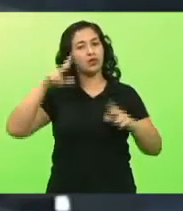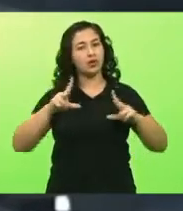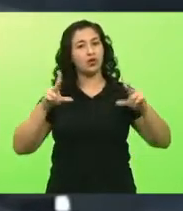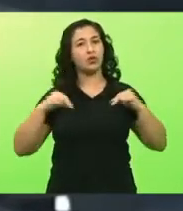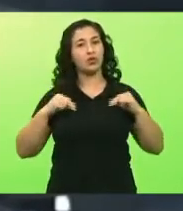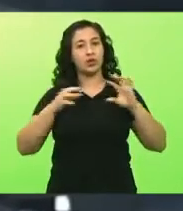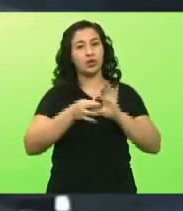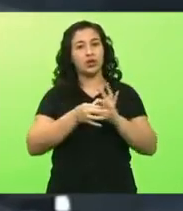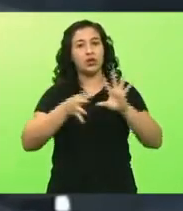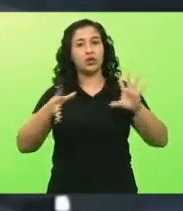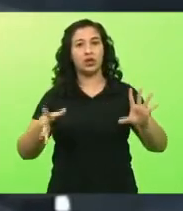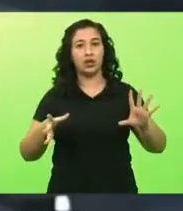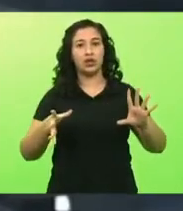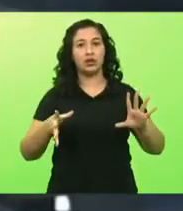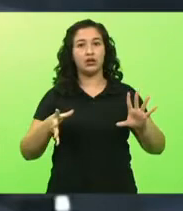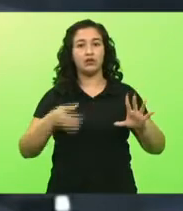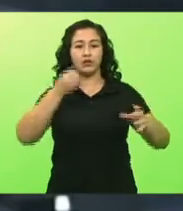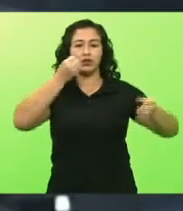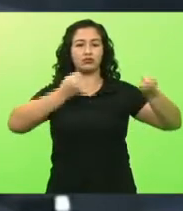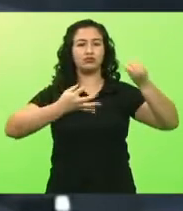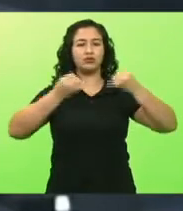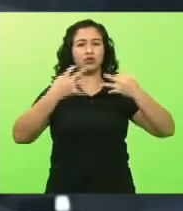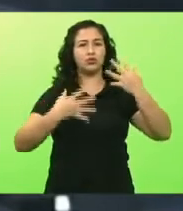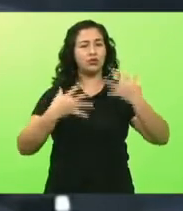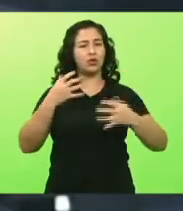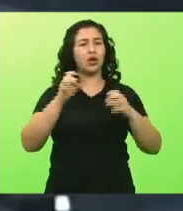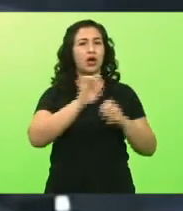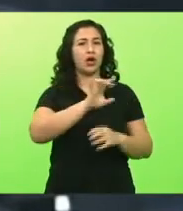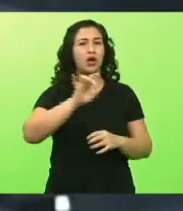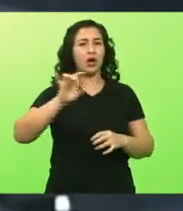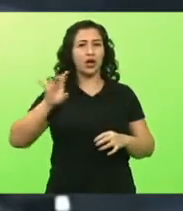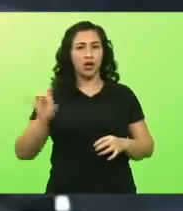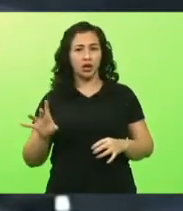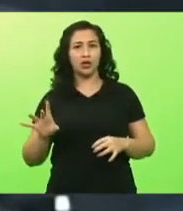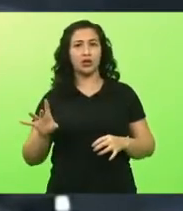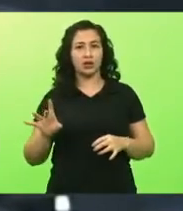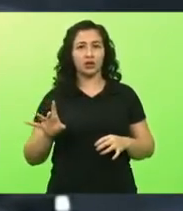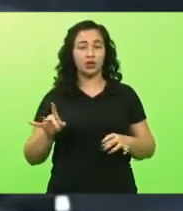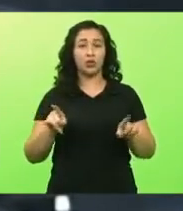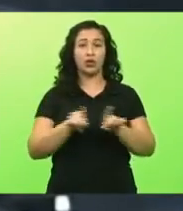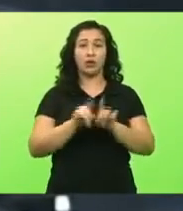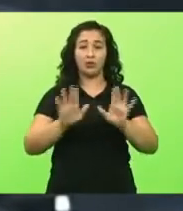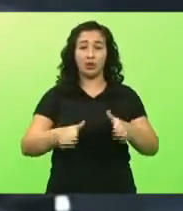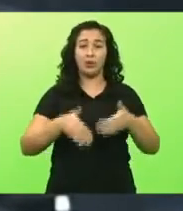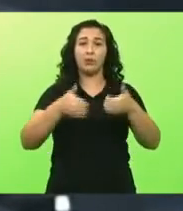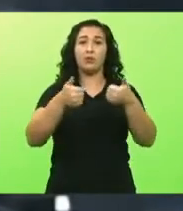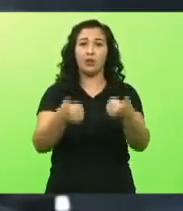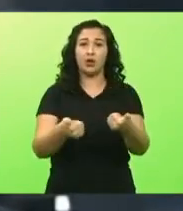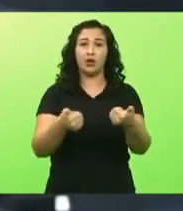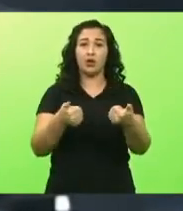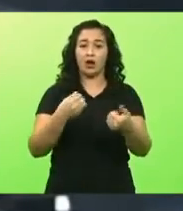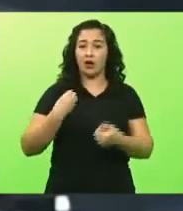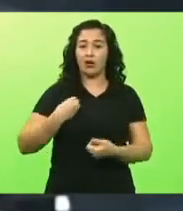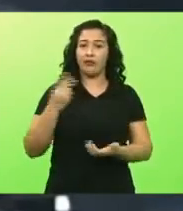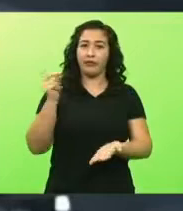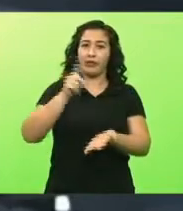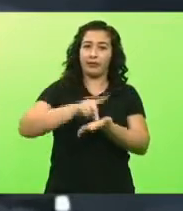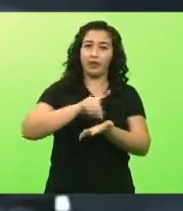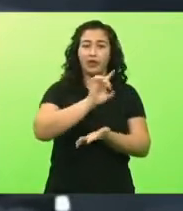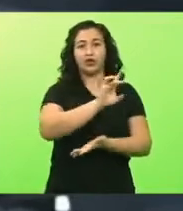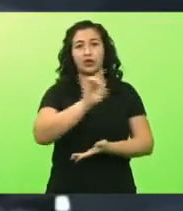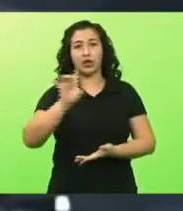de expressão e por uma educação de qualidade como meio de mudar e melhorar as nossas realidades.